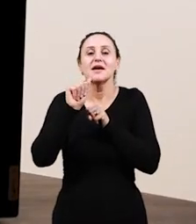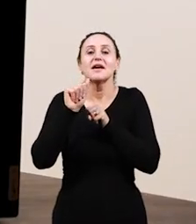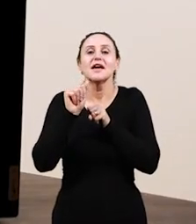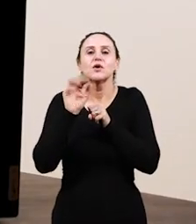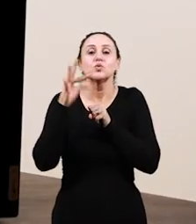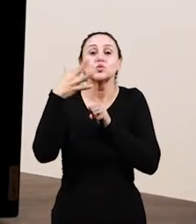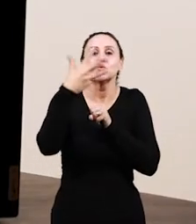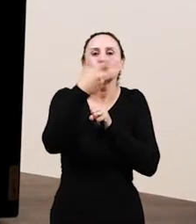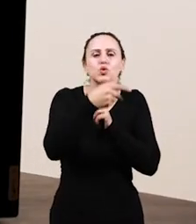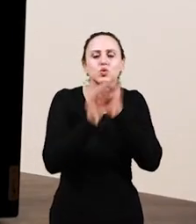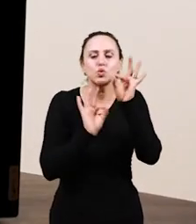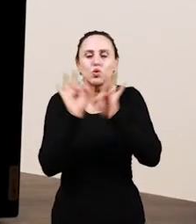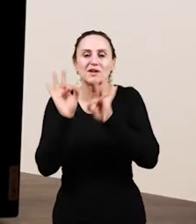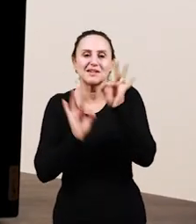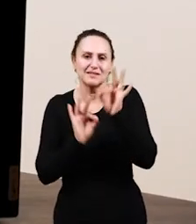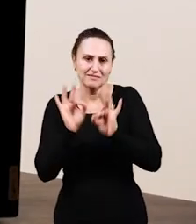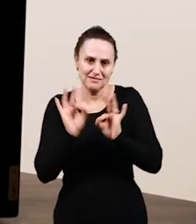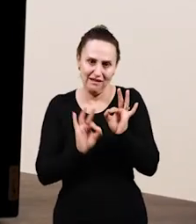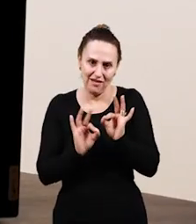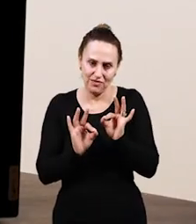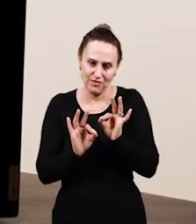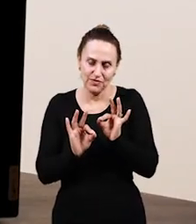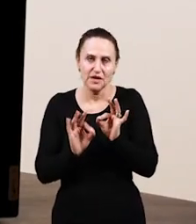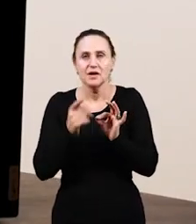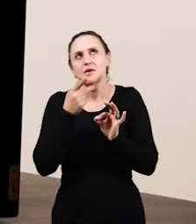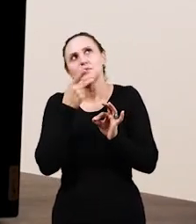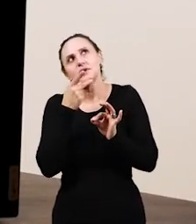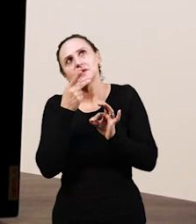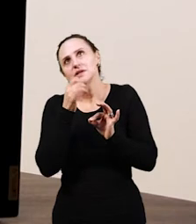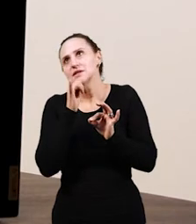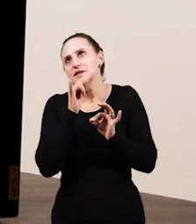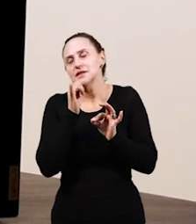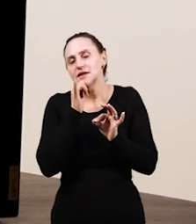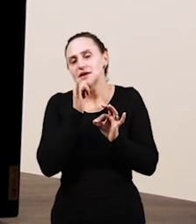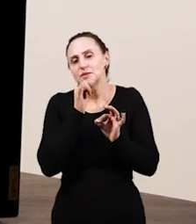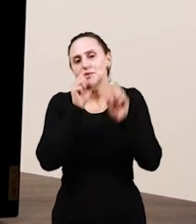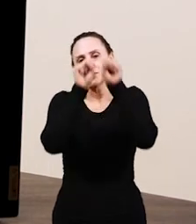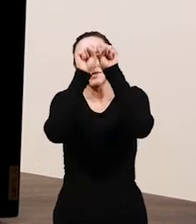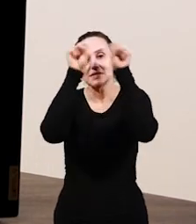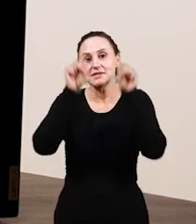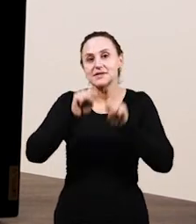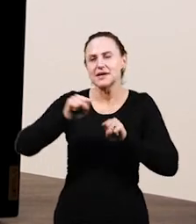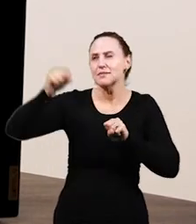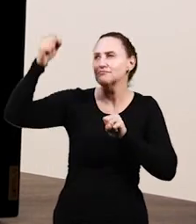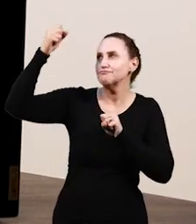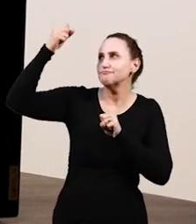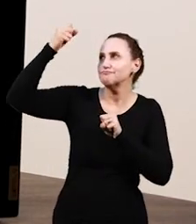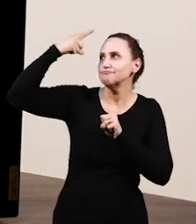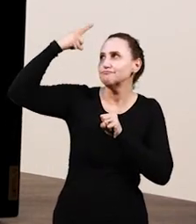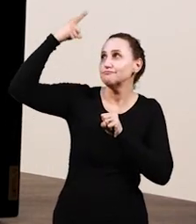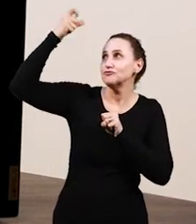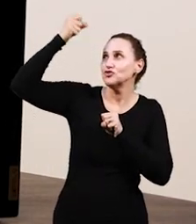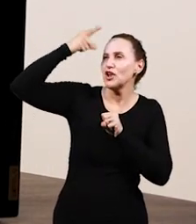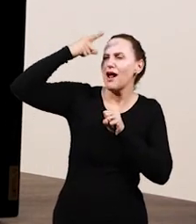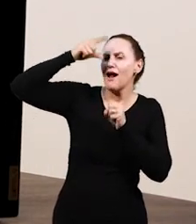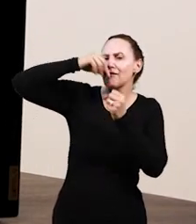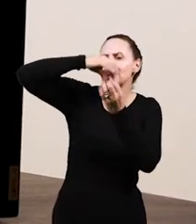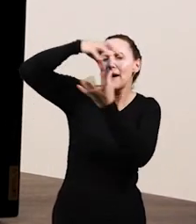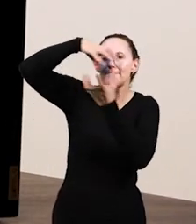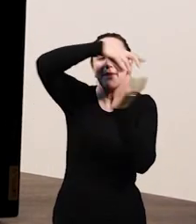e coerente né então por exemplo quando a gente fala em sistema solar né a gente tem vários planetas que orbitam